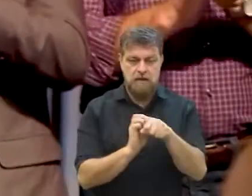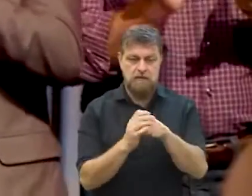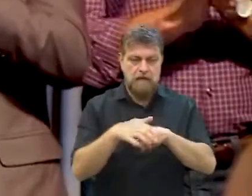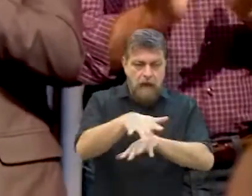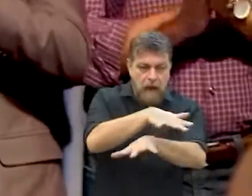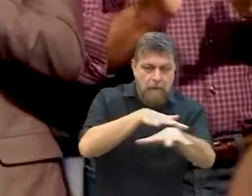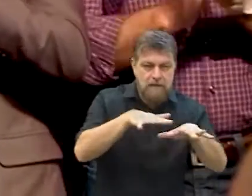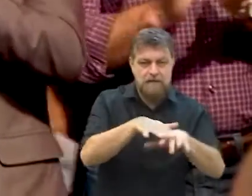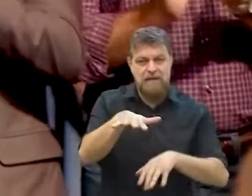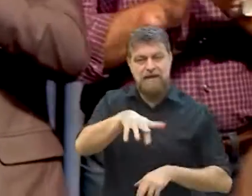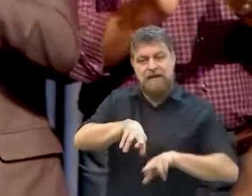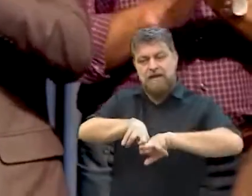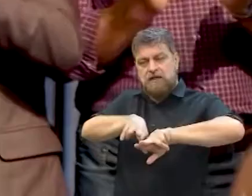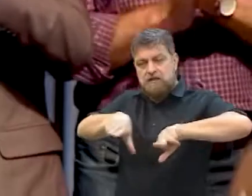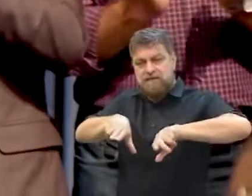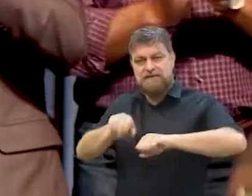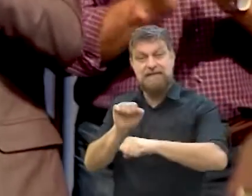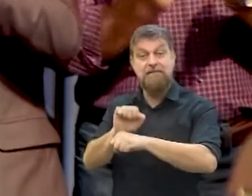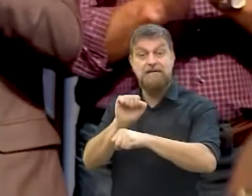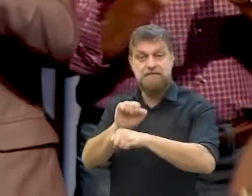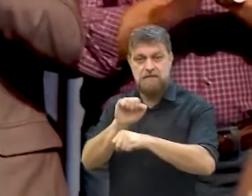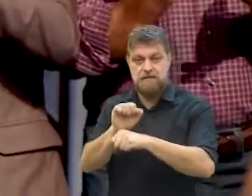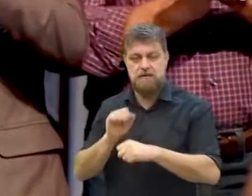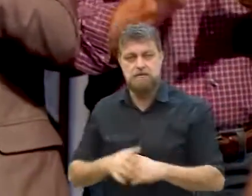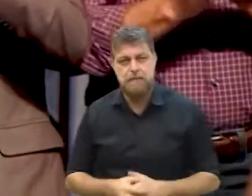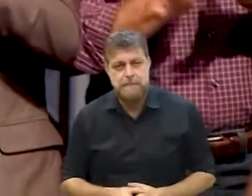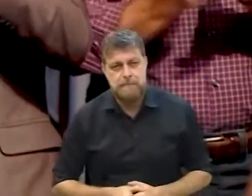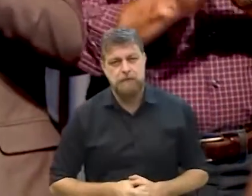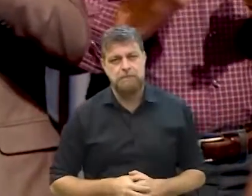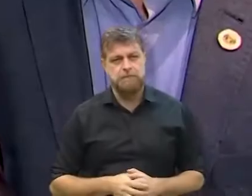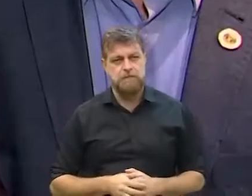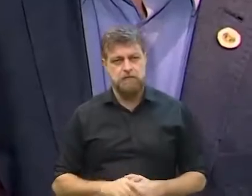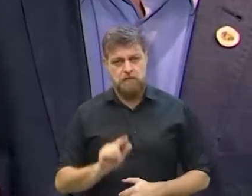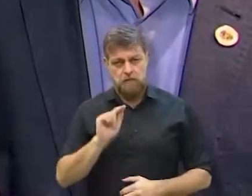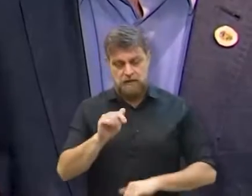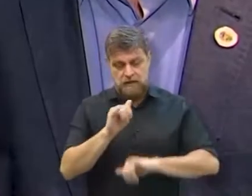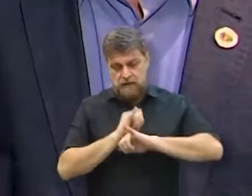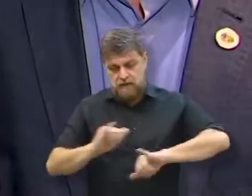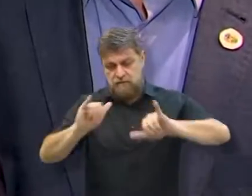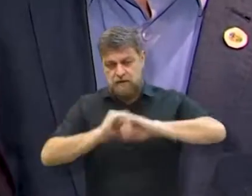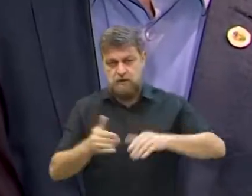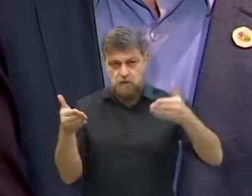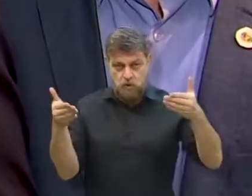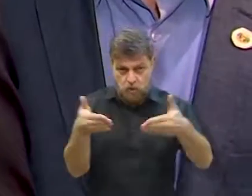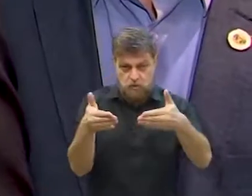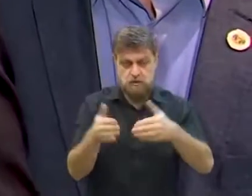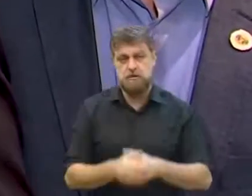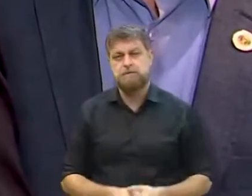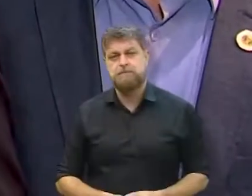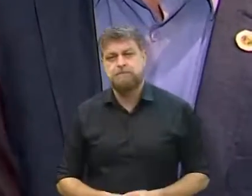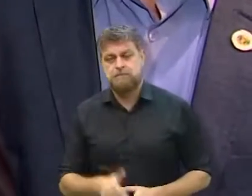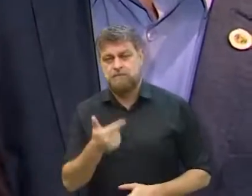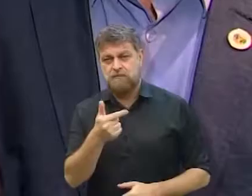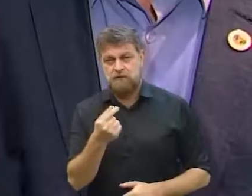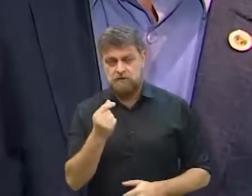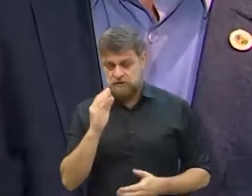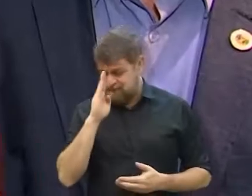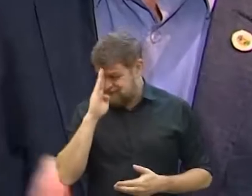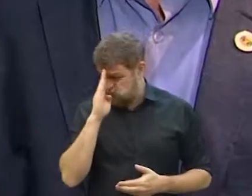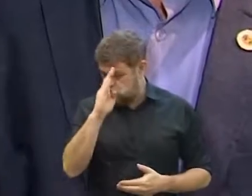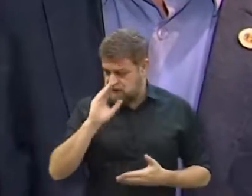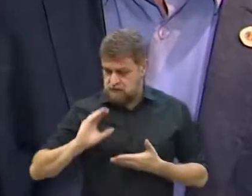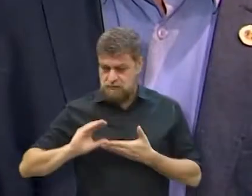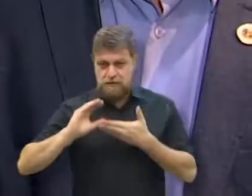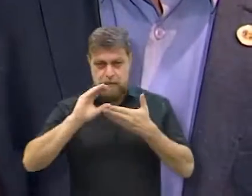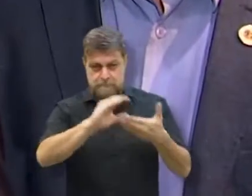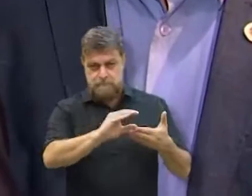da pandemia e de outros serviços que estavam represados. O que é anunciado hoje aqui, embora não sendo um